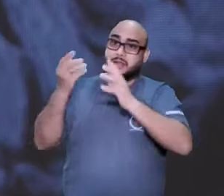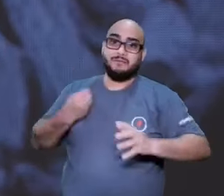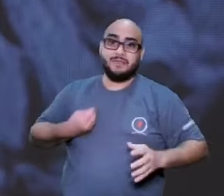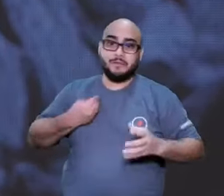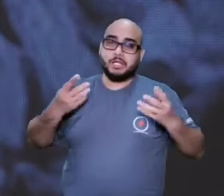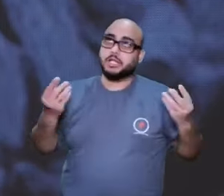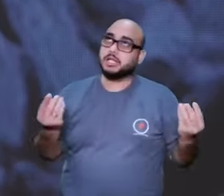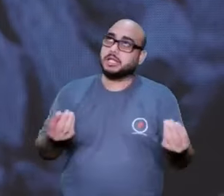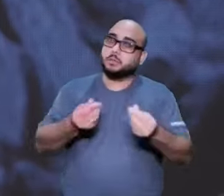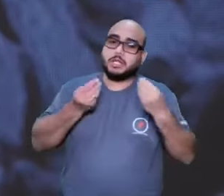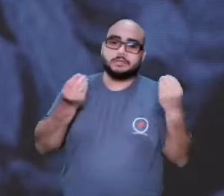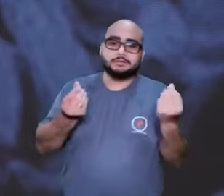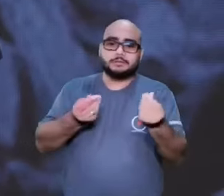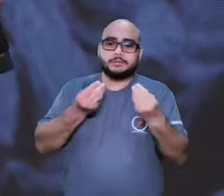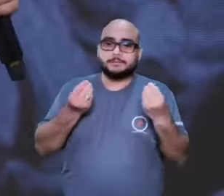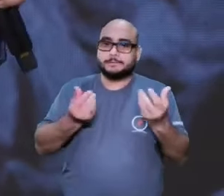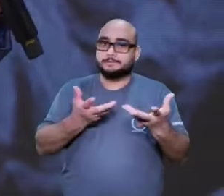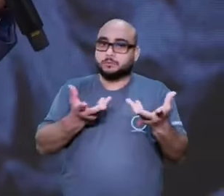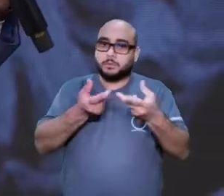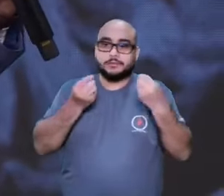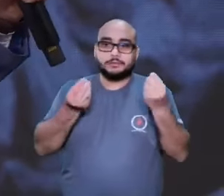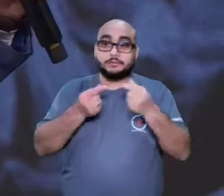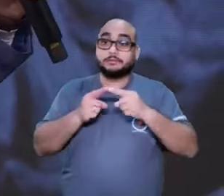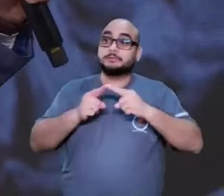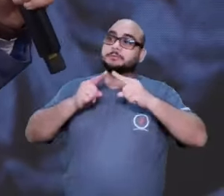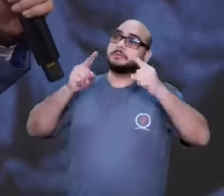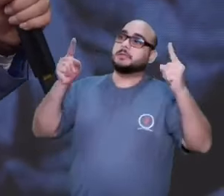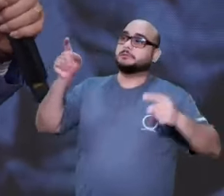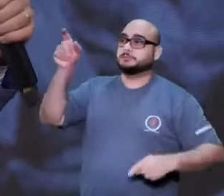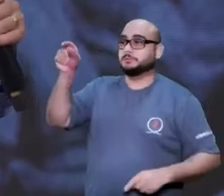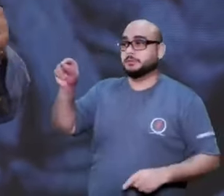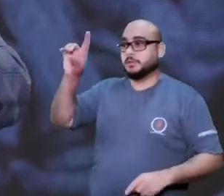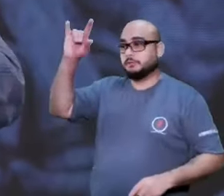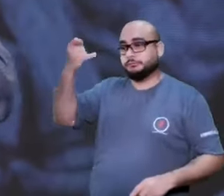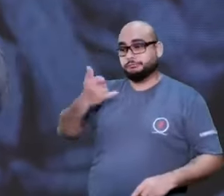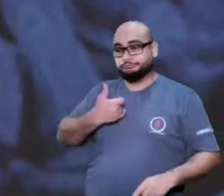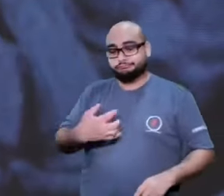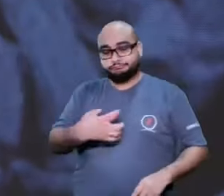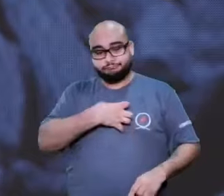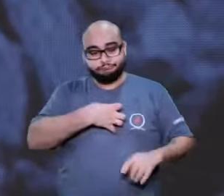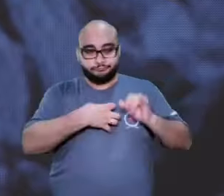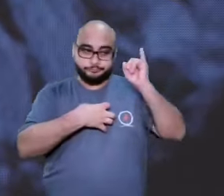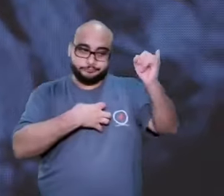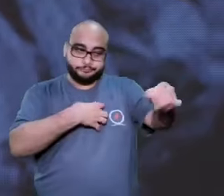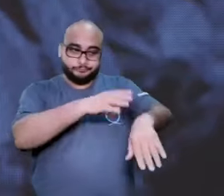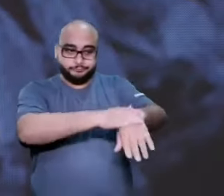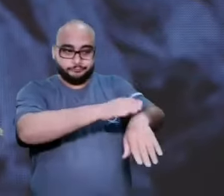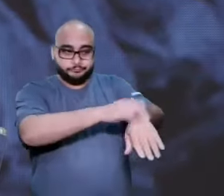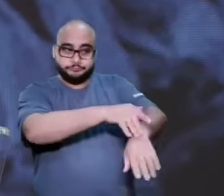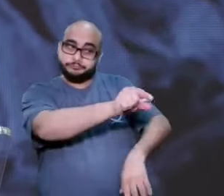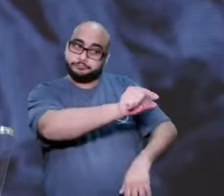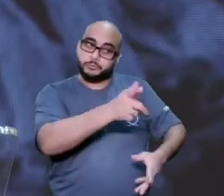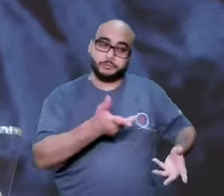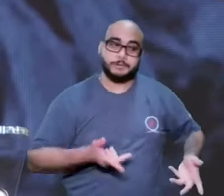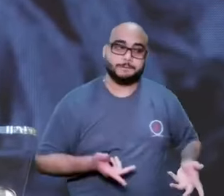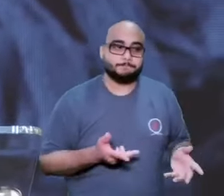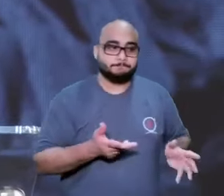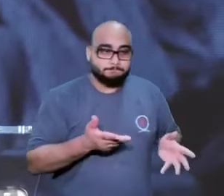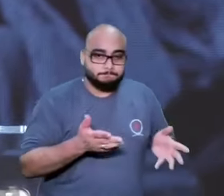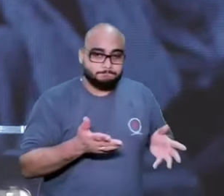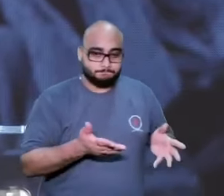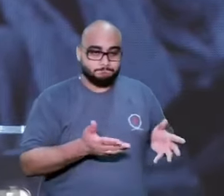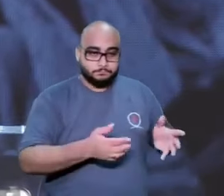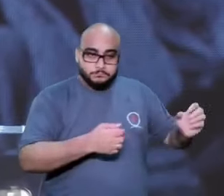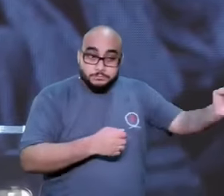vida mas Deus me trouxe hoje a esta casa e eu estou debaixo da graça de Deus